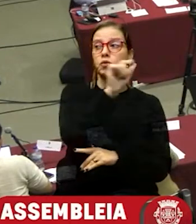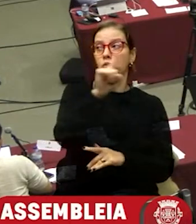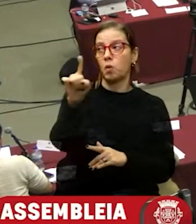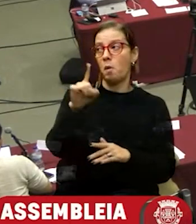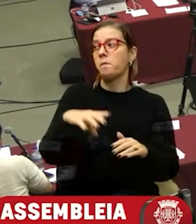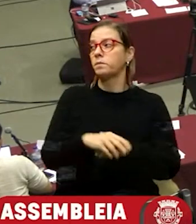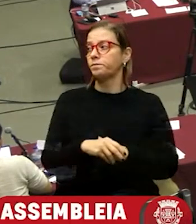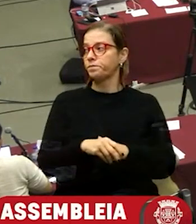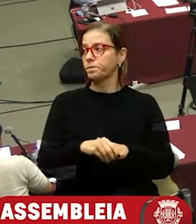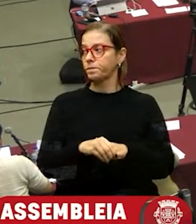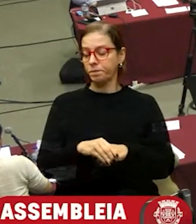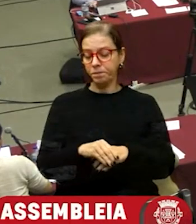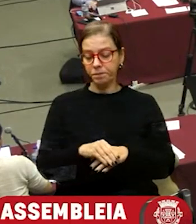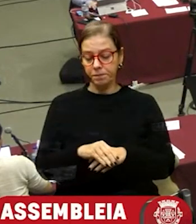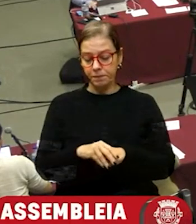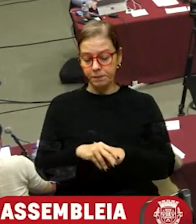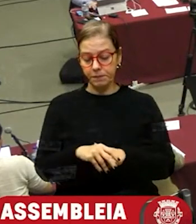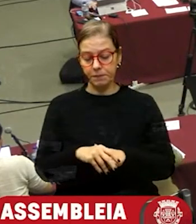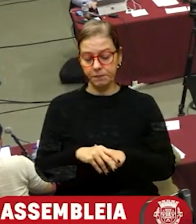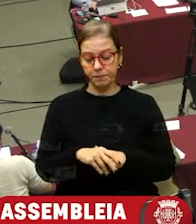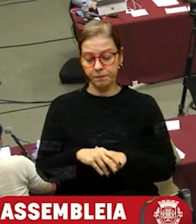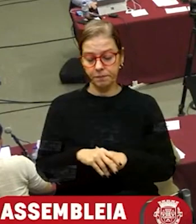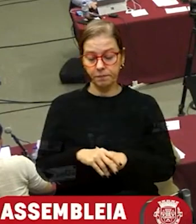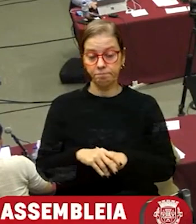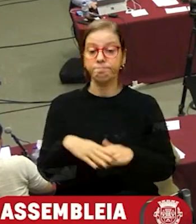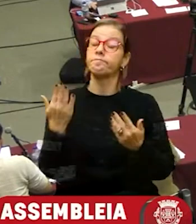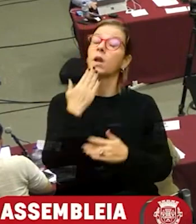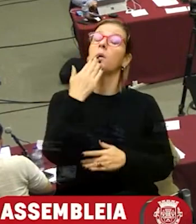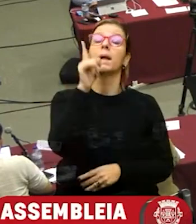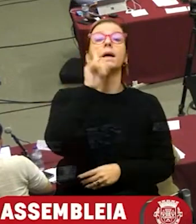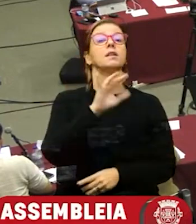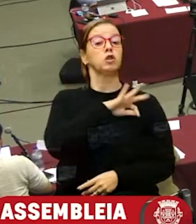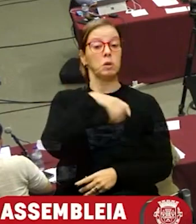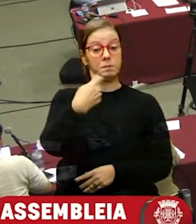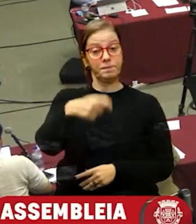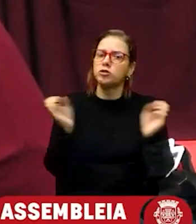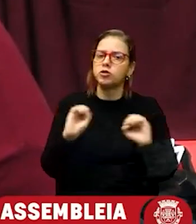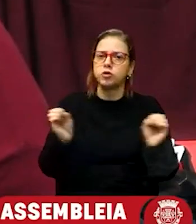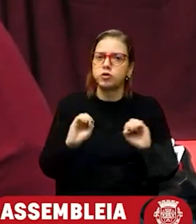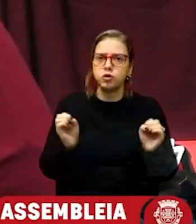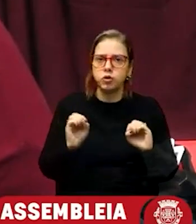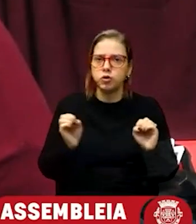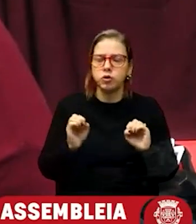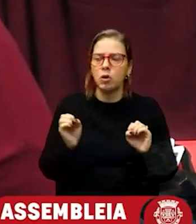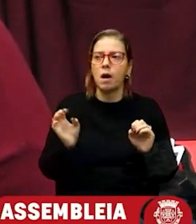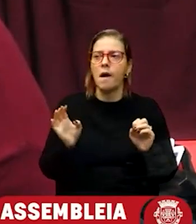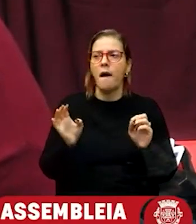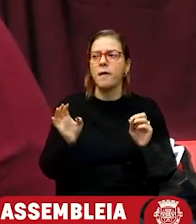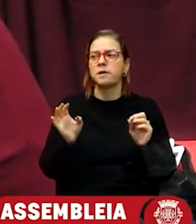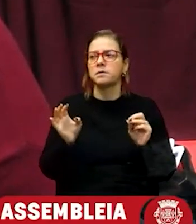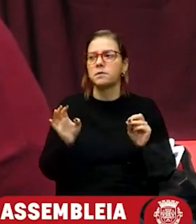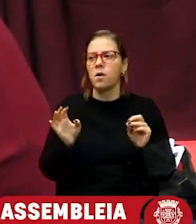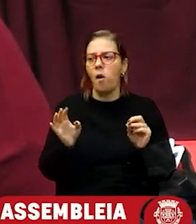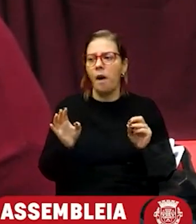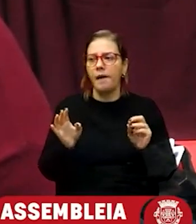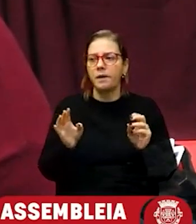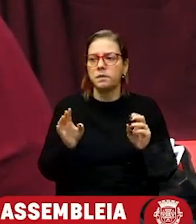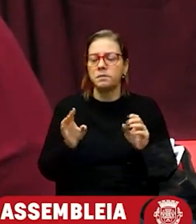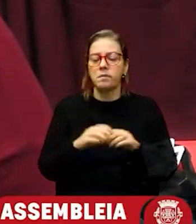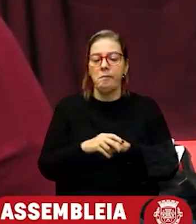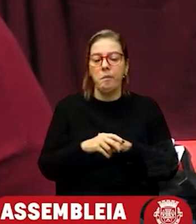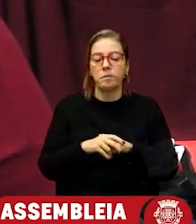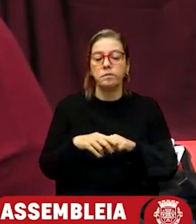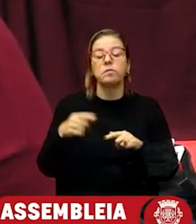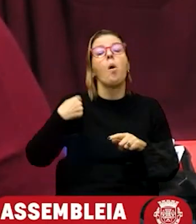a última Assembleia Municipal de Vila Franca de xira foi marcada por um aceso e caricato debate entre os eleitos municipais que